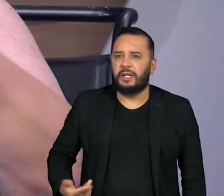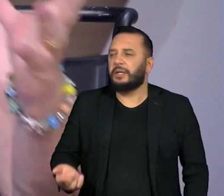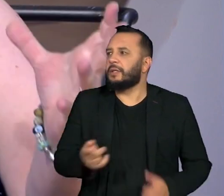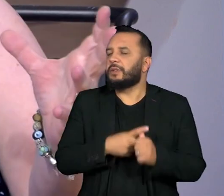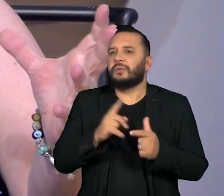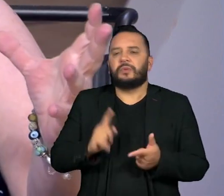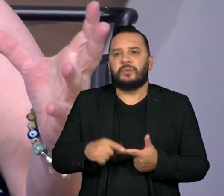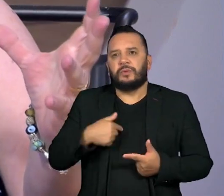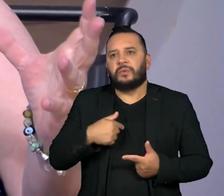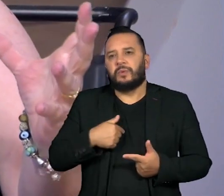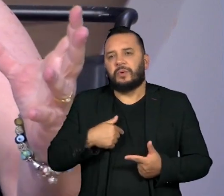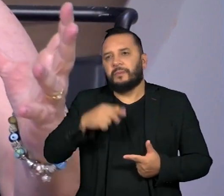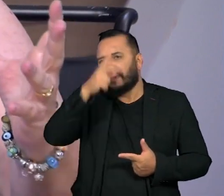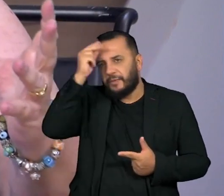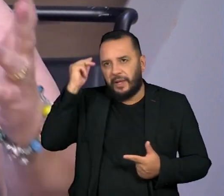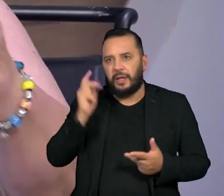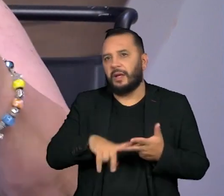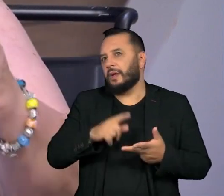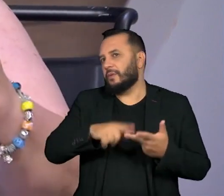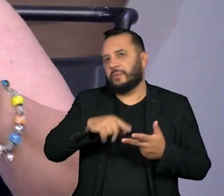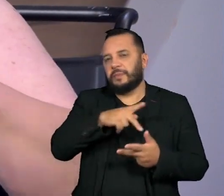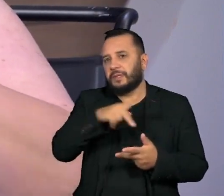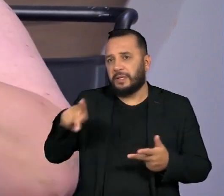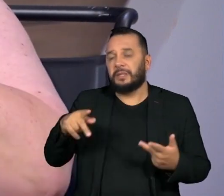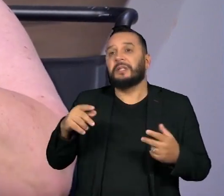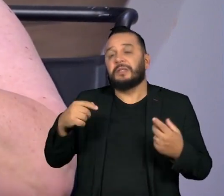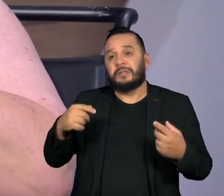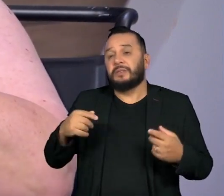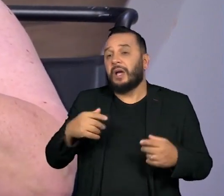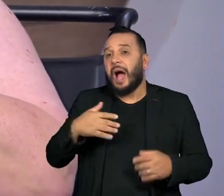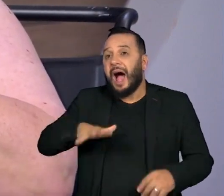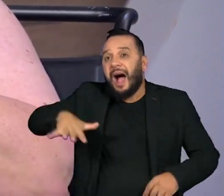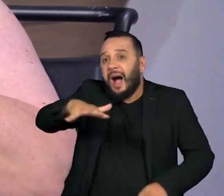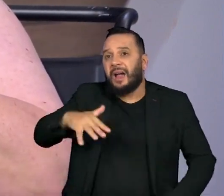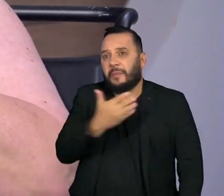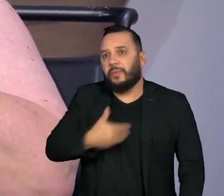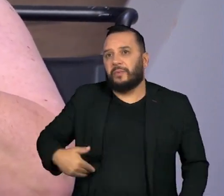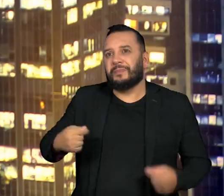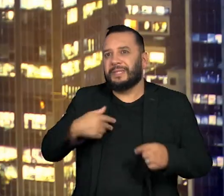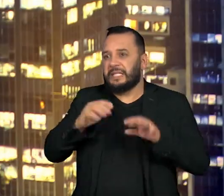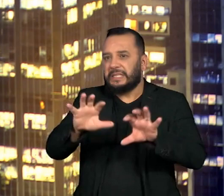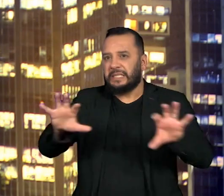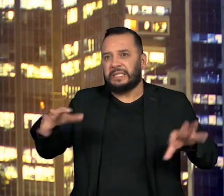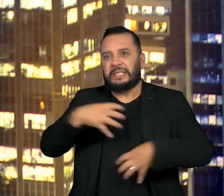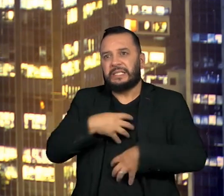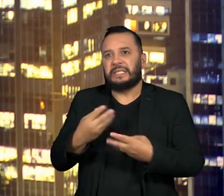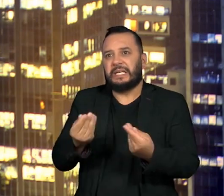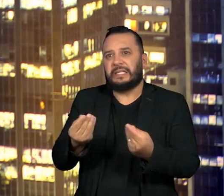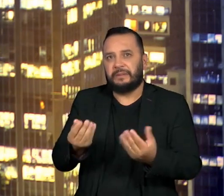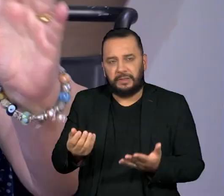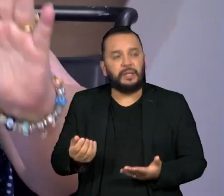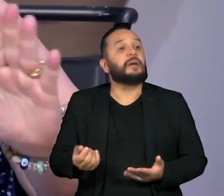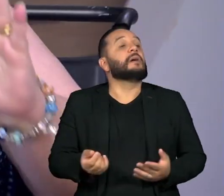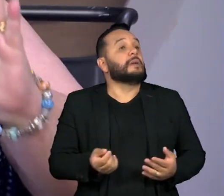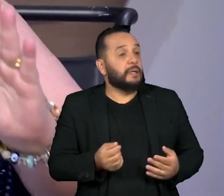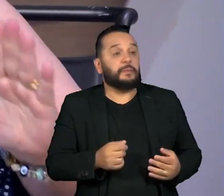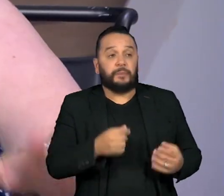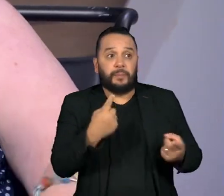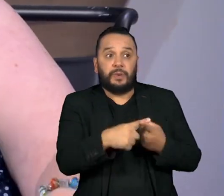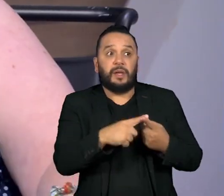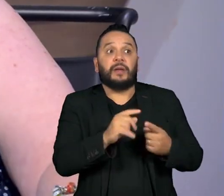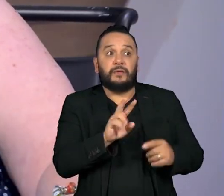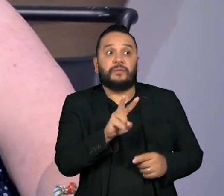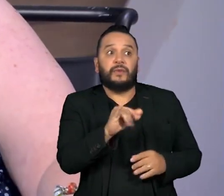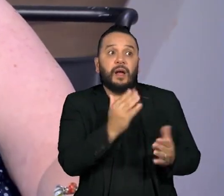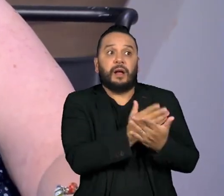os futuros projetos, esse setor precisa estar sensibilizado. Porque vai acabar, inclusive, para ele, não é? Para todos. Não adianta ter dinheiro